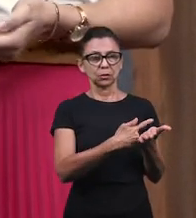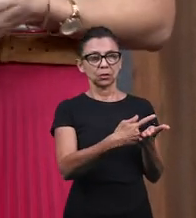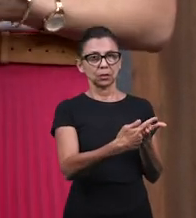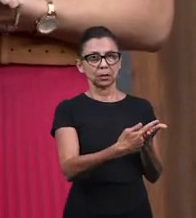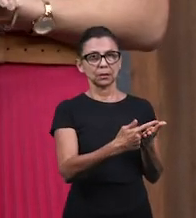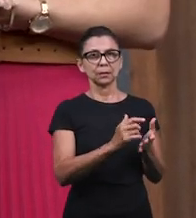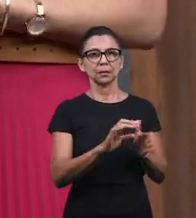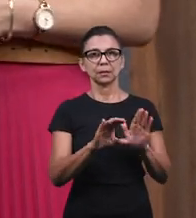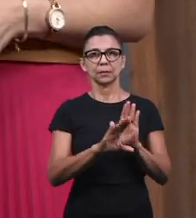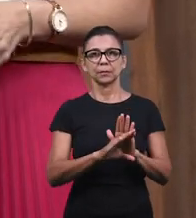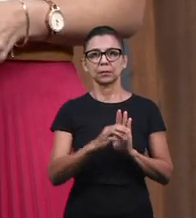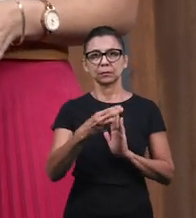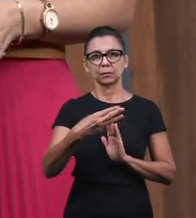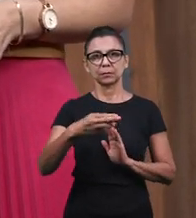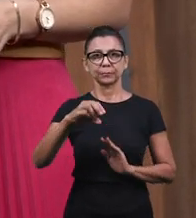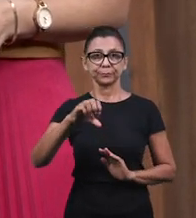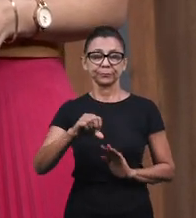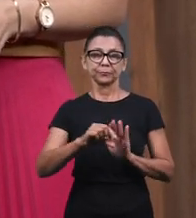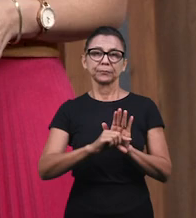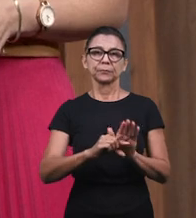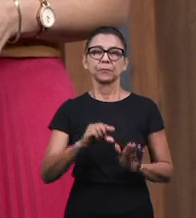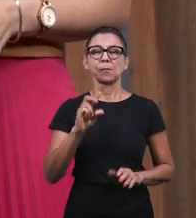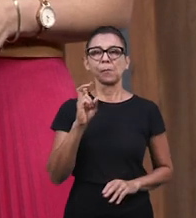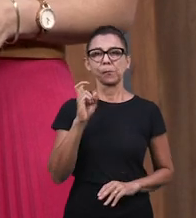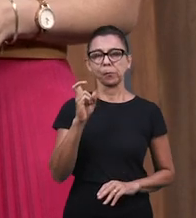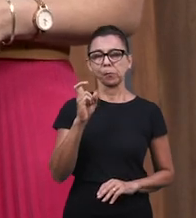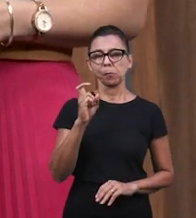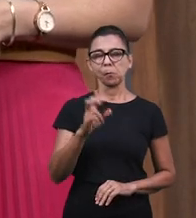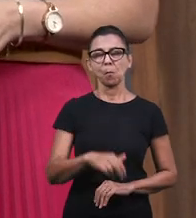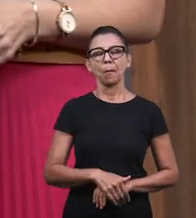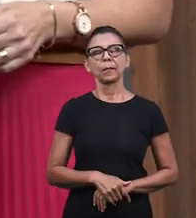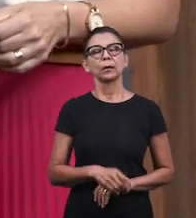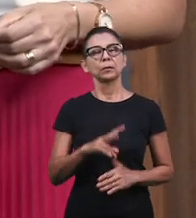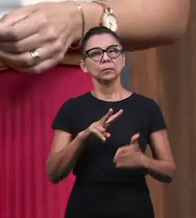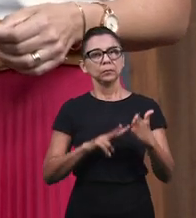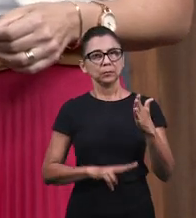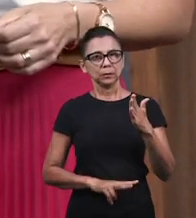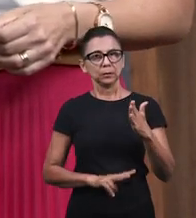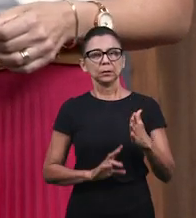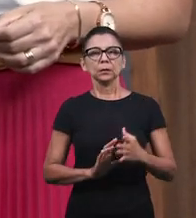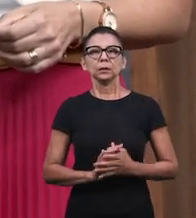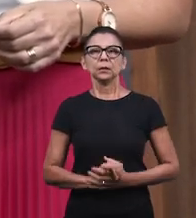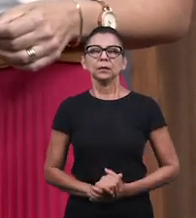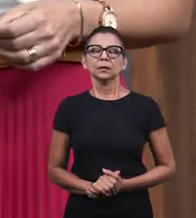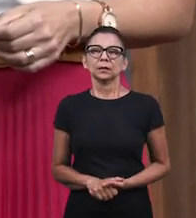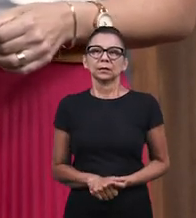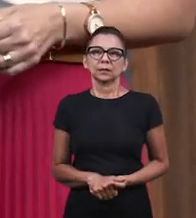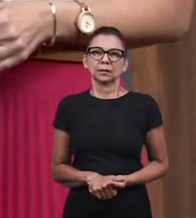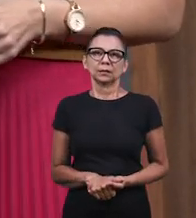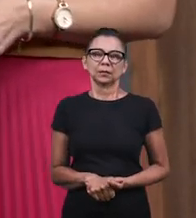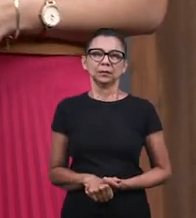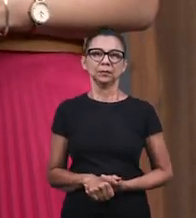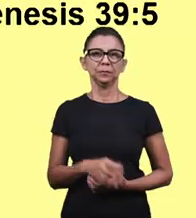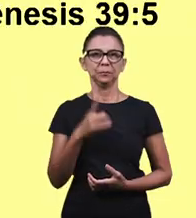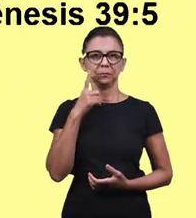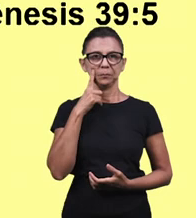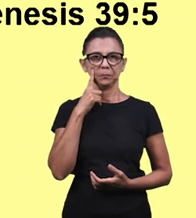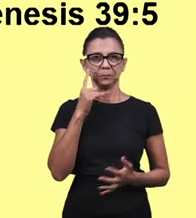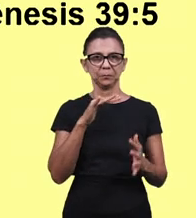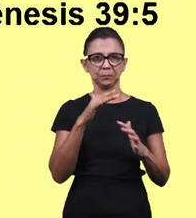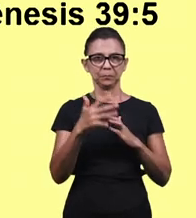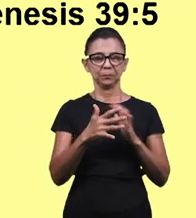primeiro livro da Bíblia, capítulo 39, versículo 5. Vamos ler todos juntos o texto que está projetado.